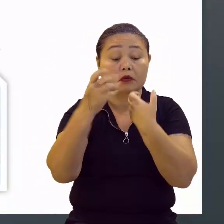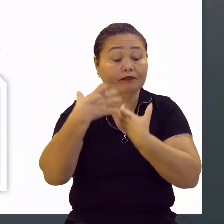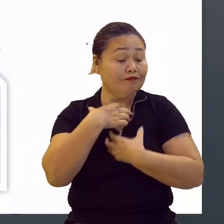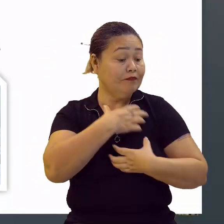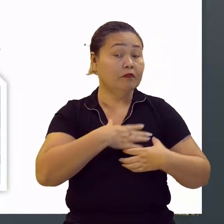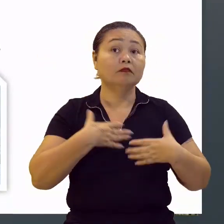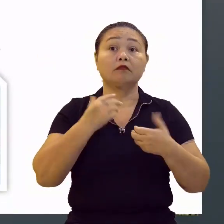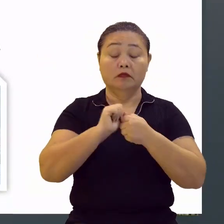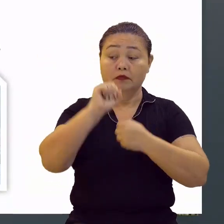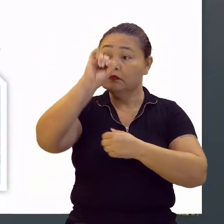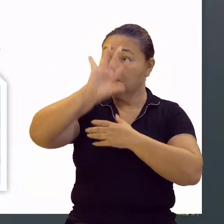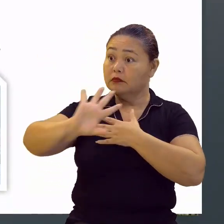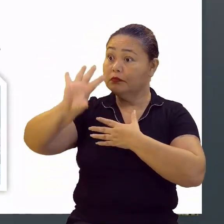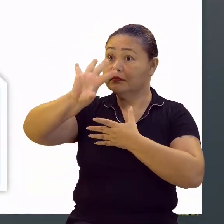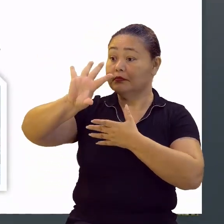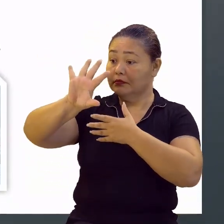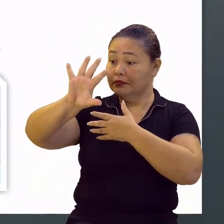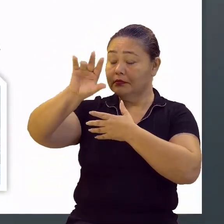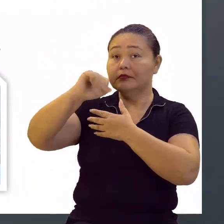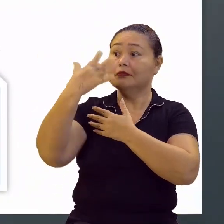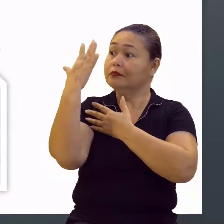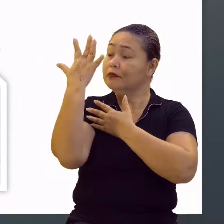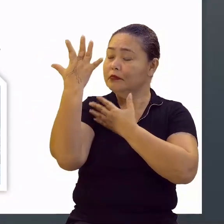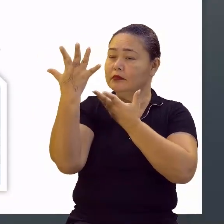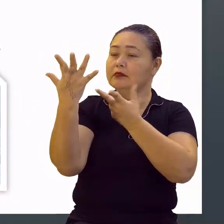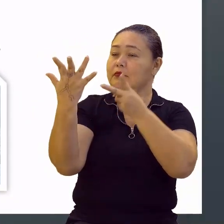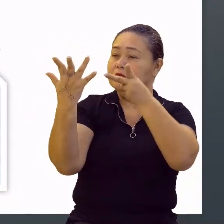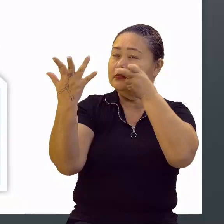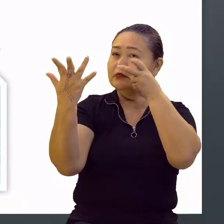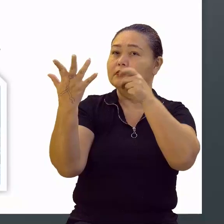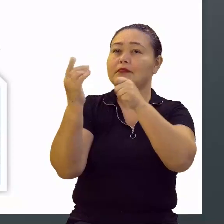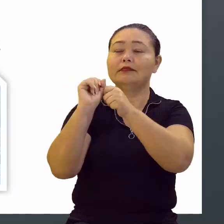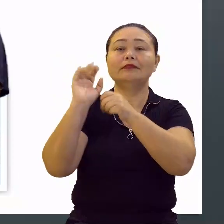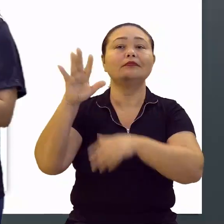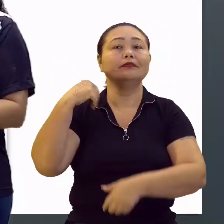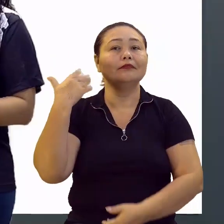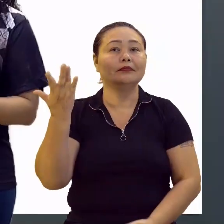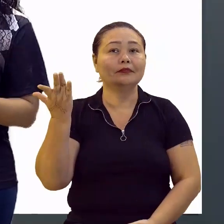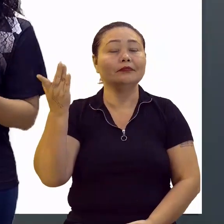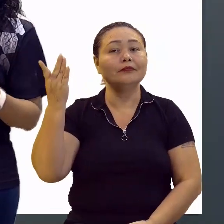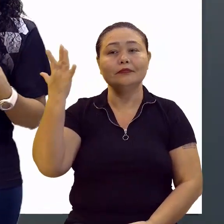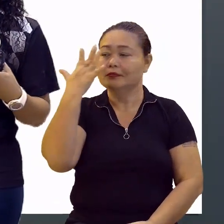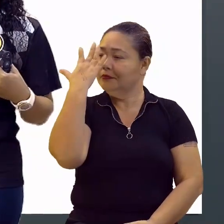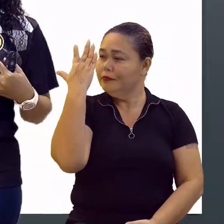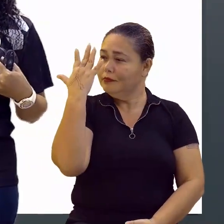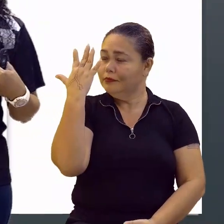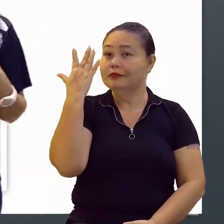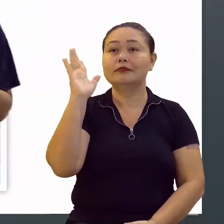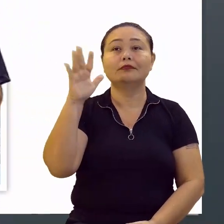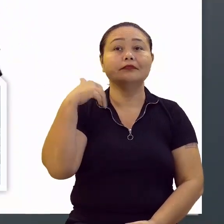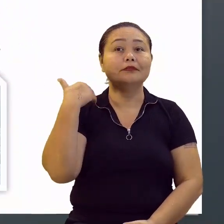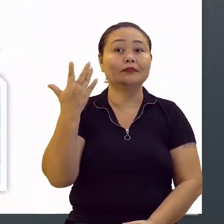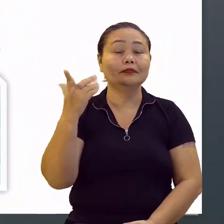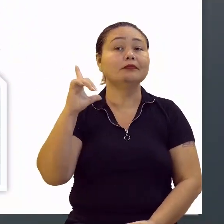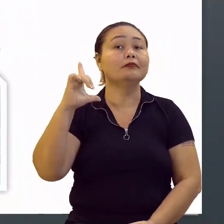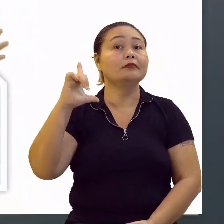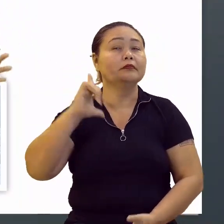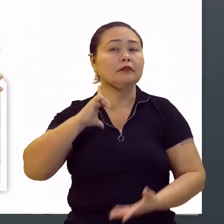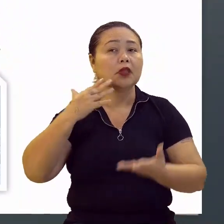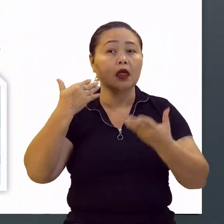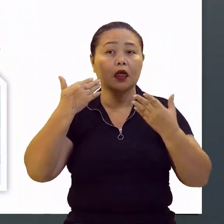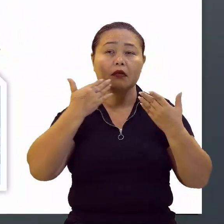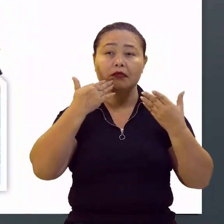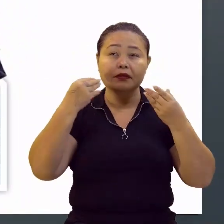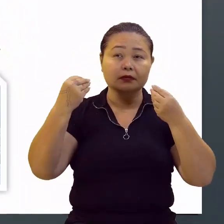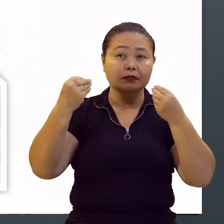sua imagem, né, a sua percepção, né, no espelho, ela esteja aí